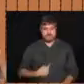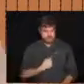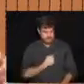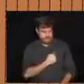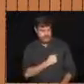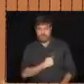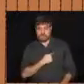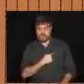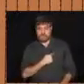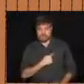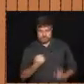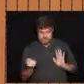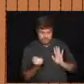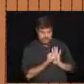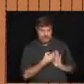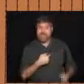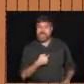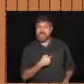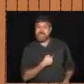como prefeito,